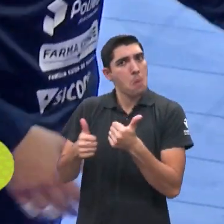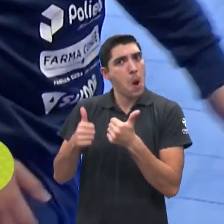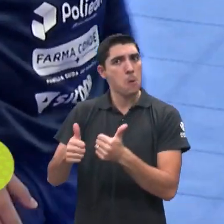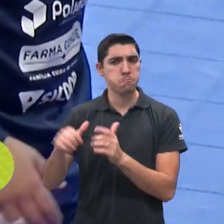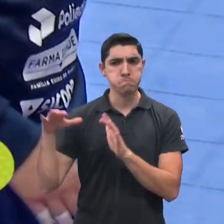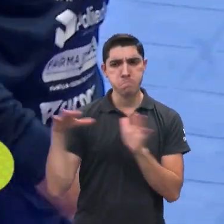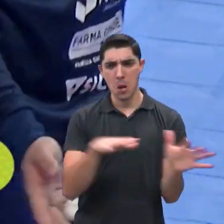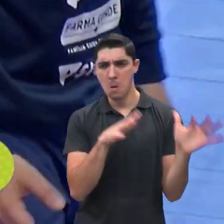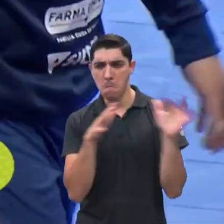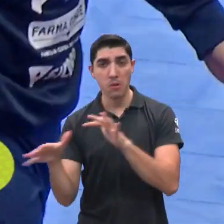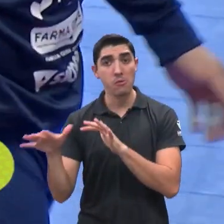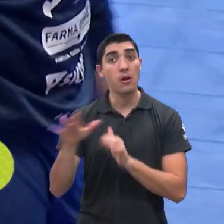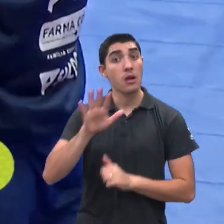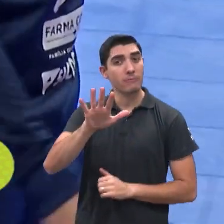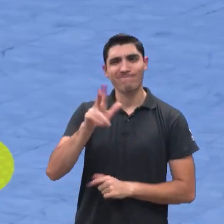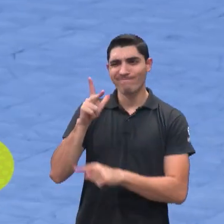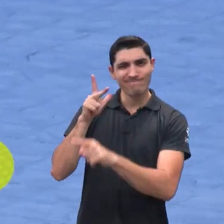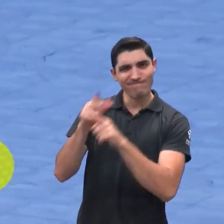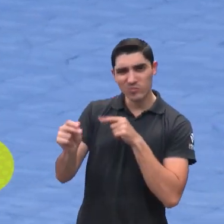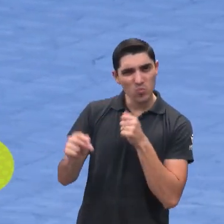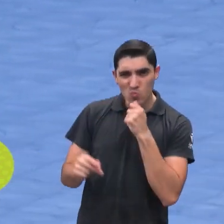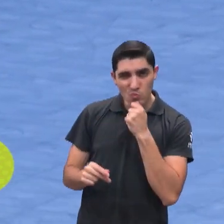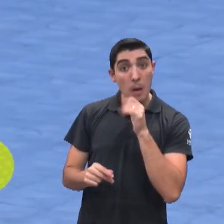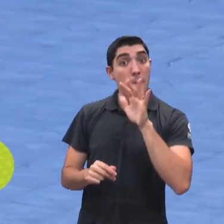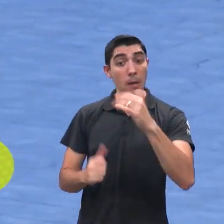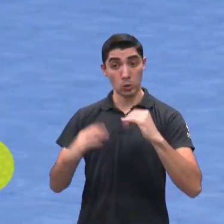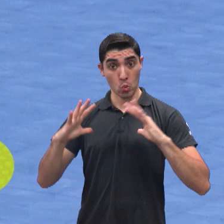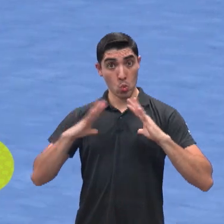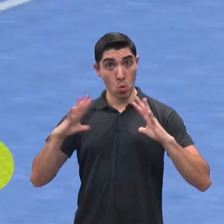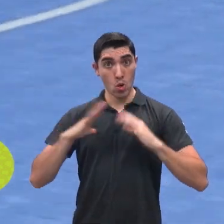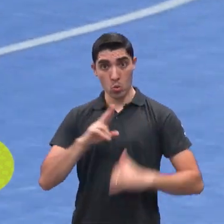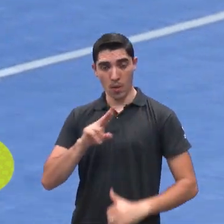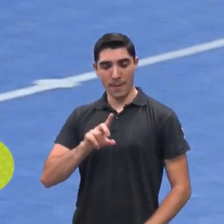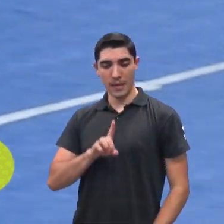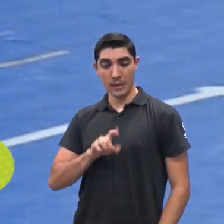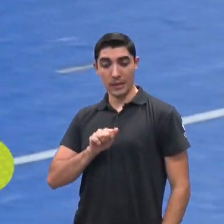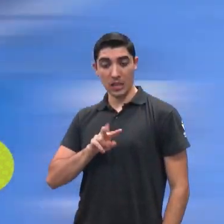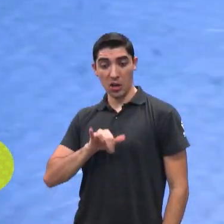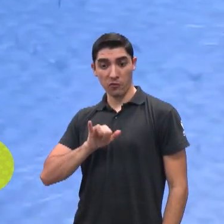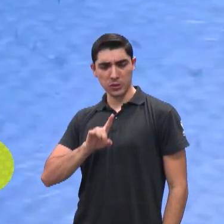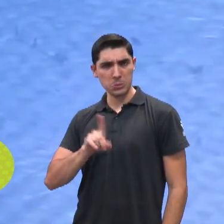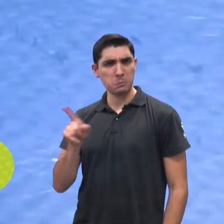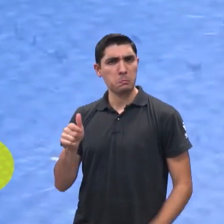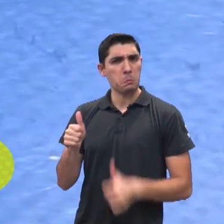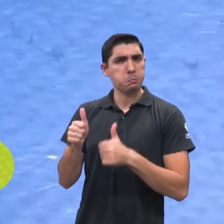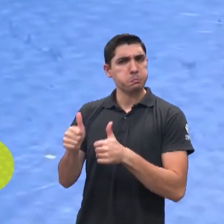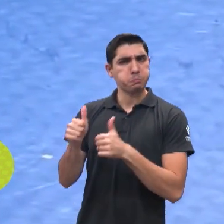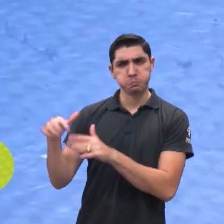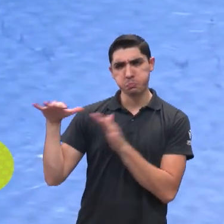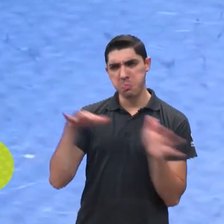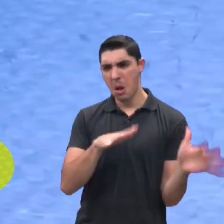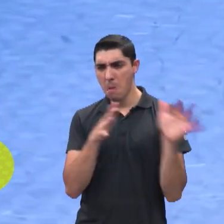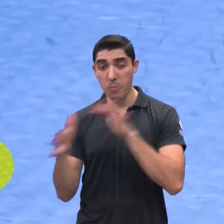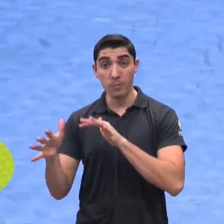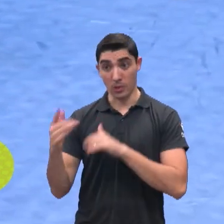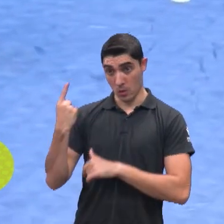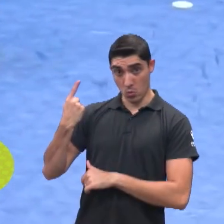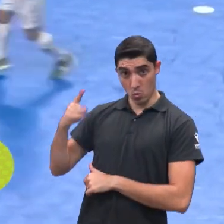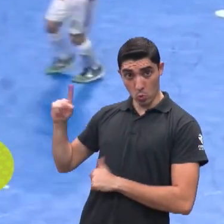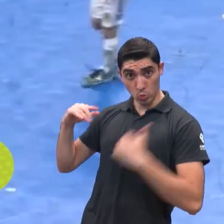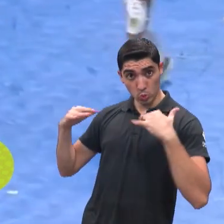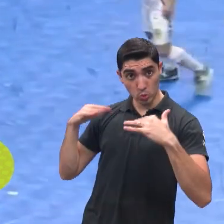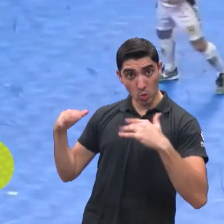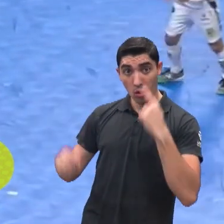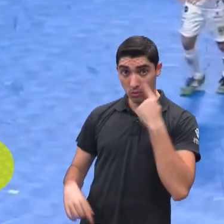sem vitórias na competição, o goleiro David vem se destacando e no último jogo contra o Jaraguá